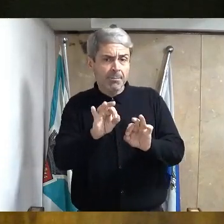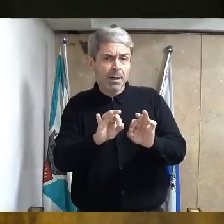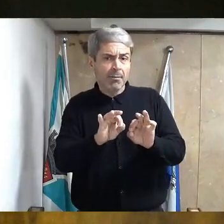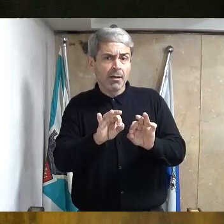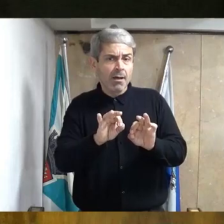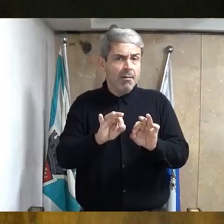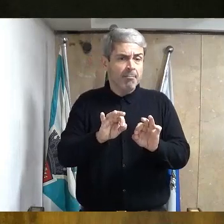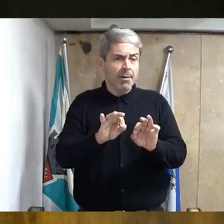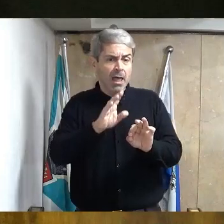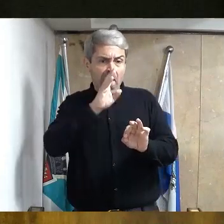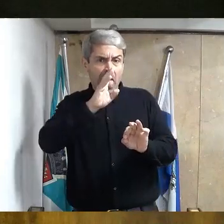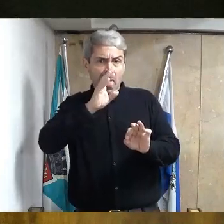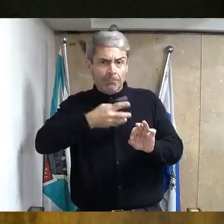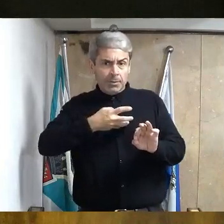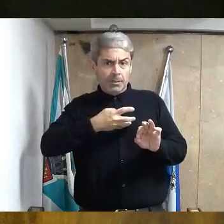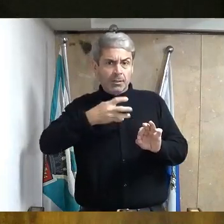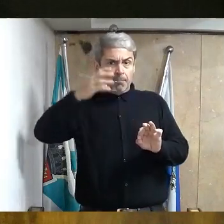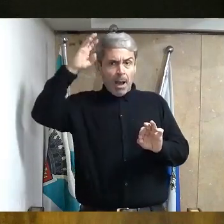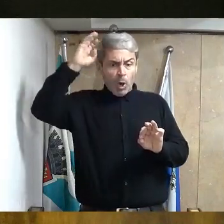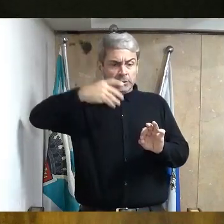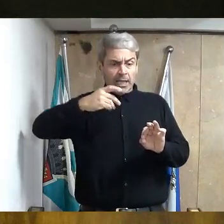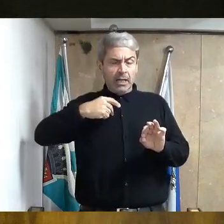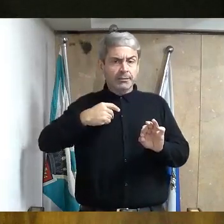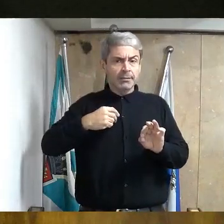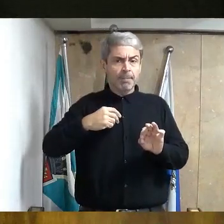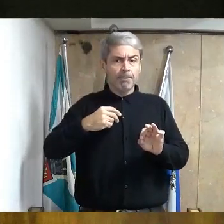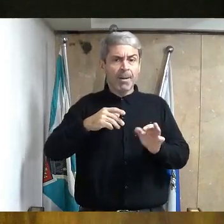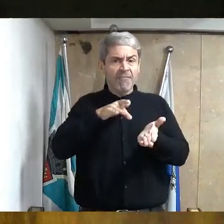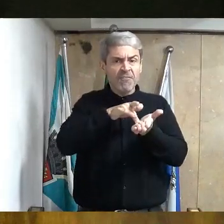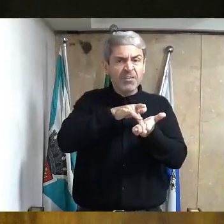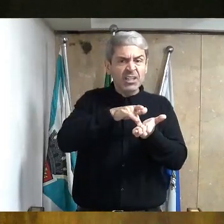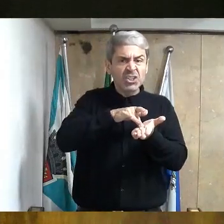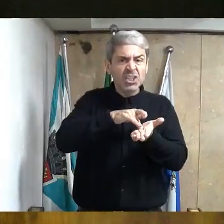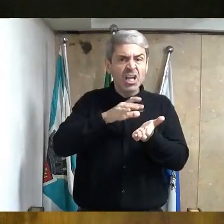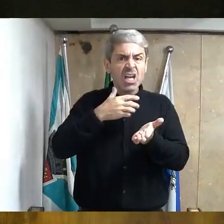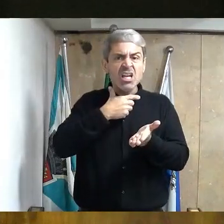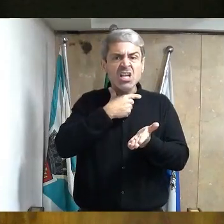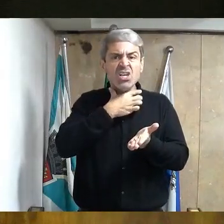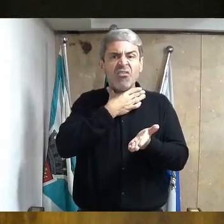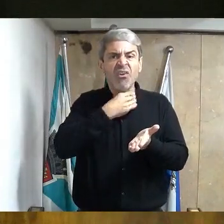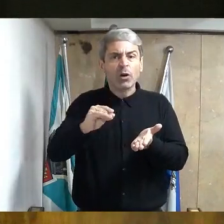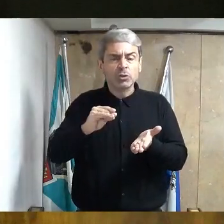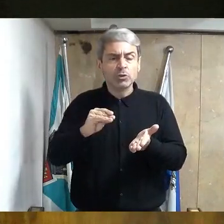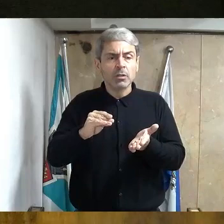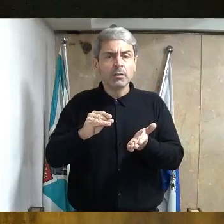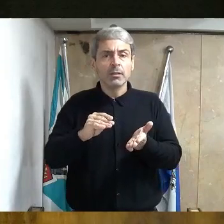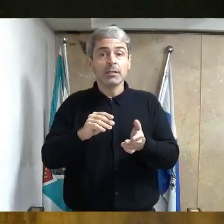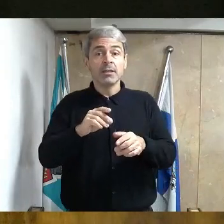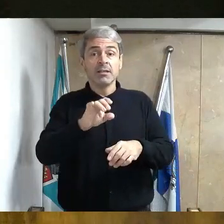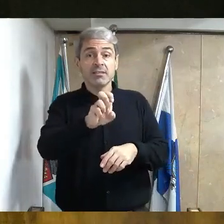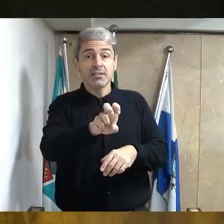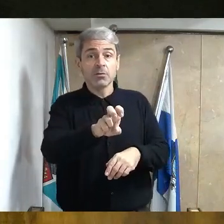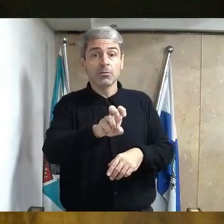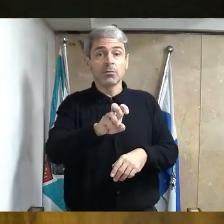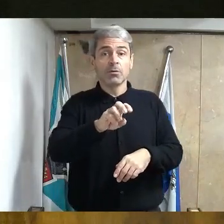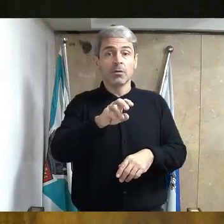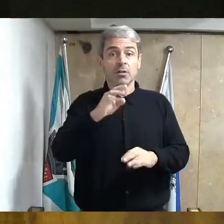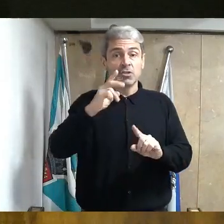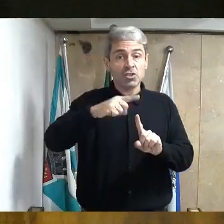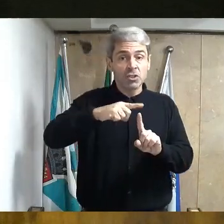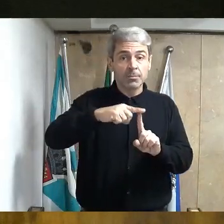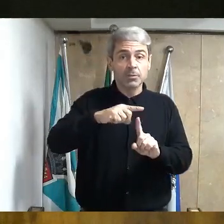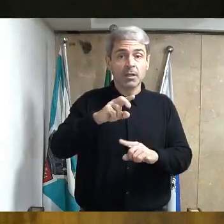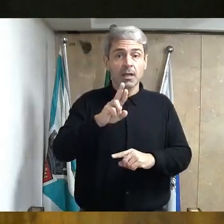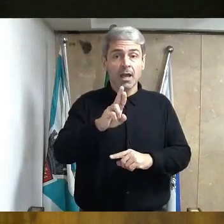comprometer tentando enganar entre linhas. Eles têm 5 tipos de reúber para arrecadar dinheiro, 5